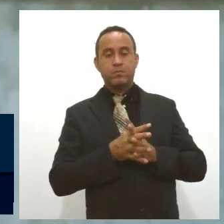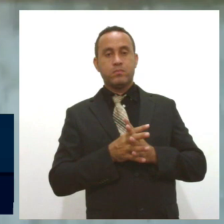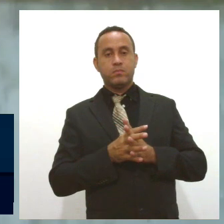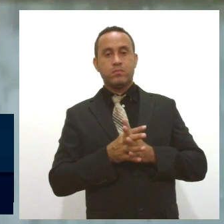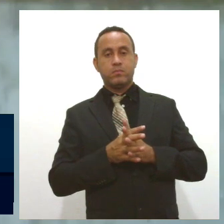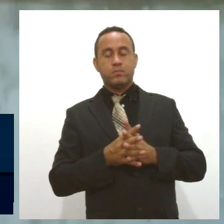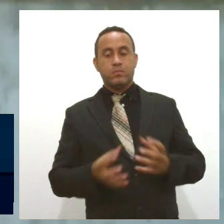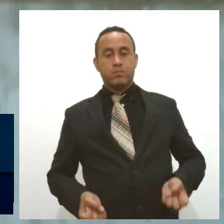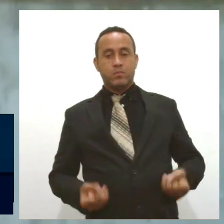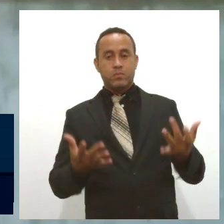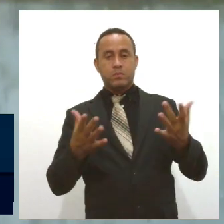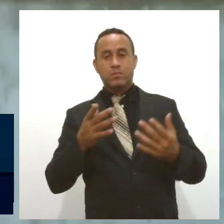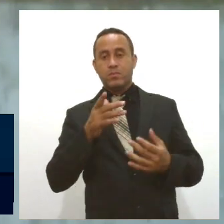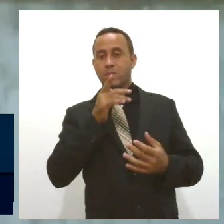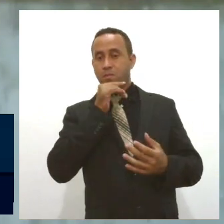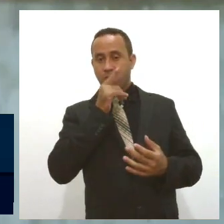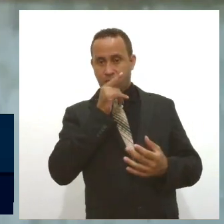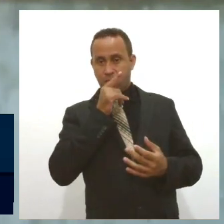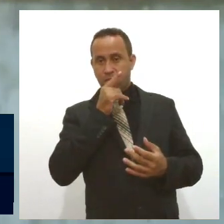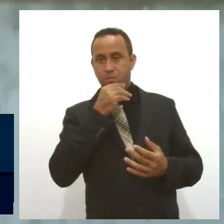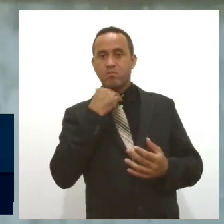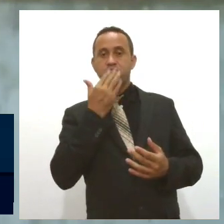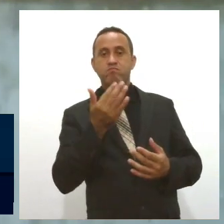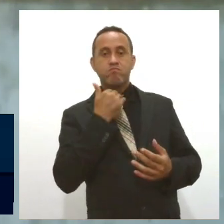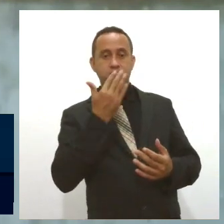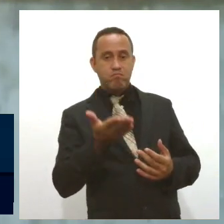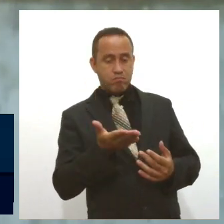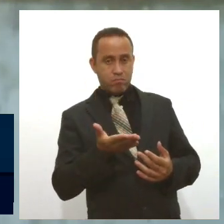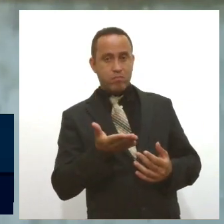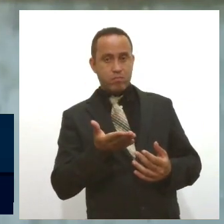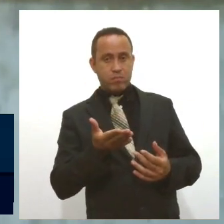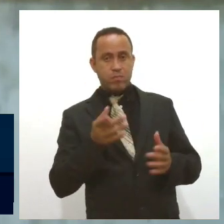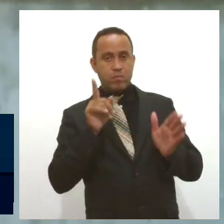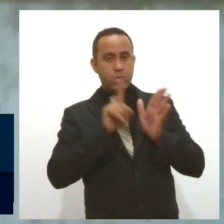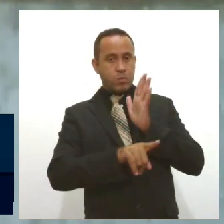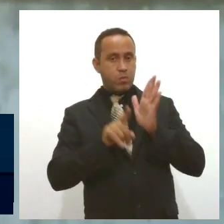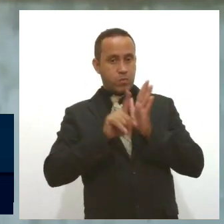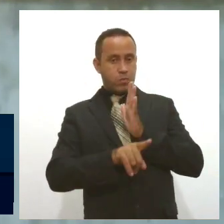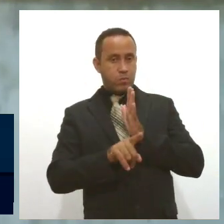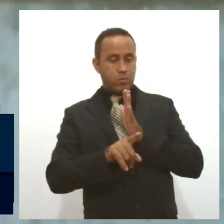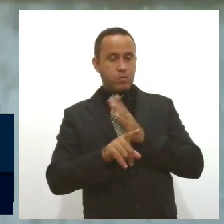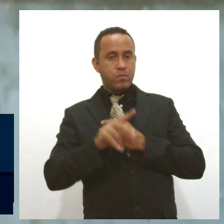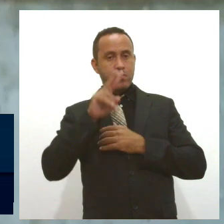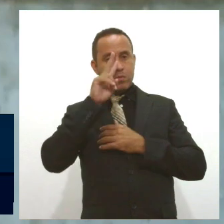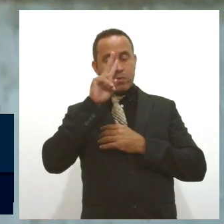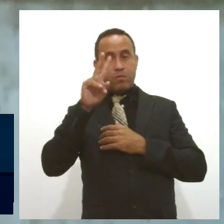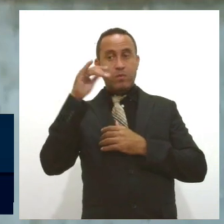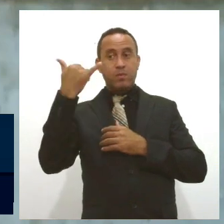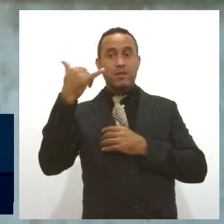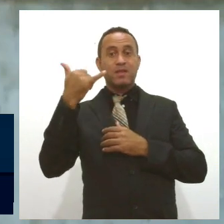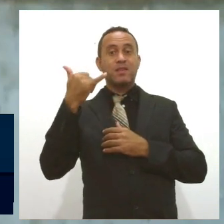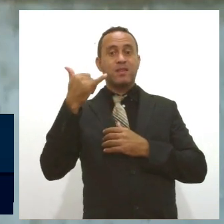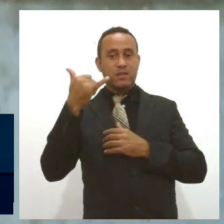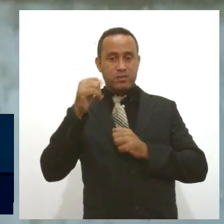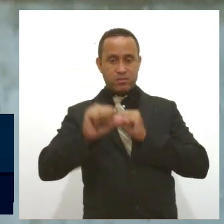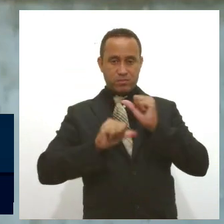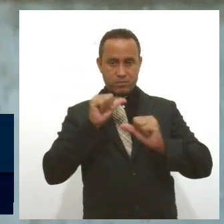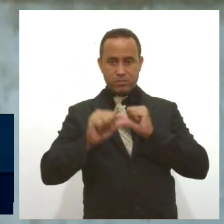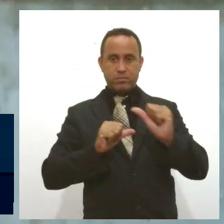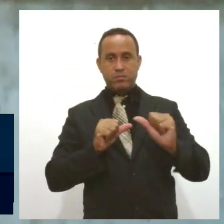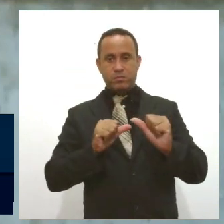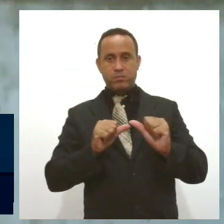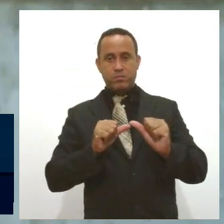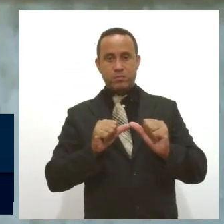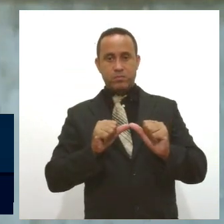o desperdício de água e aumenta, logicamente, a eficiência, inclusive com uma redução muito forte de energia. A gente, com esses dois projetos aí, a